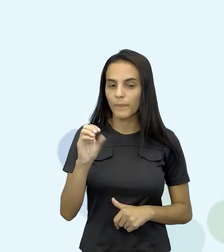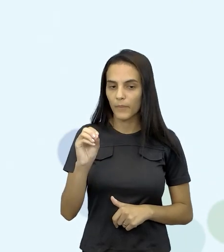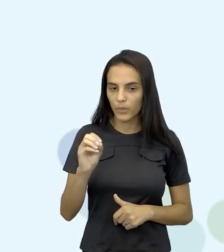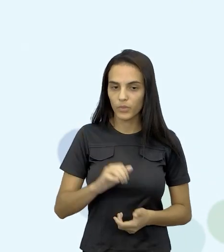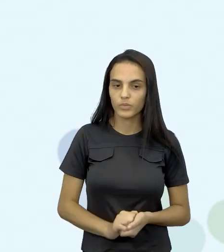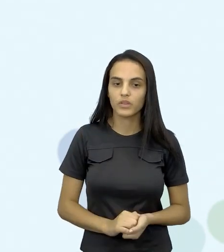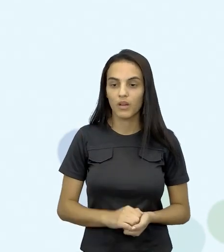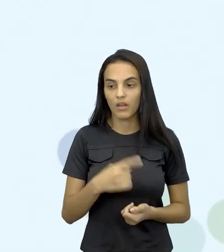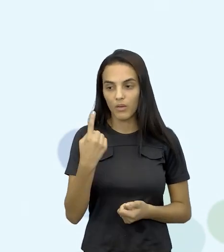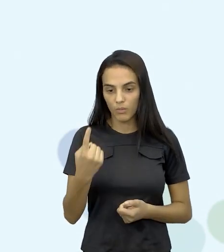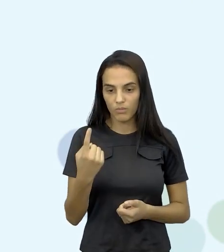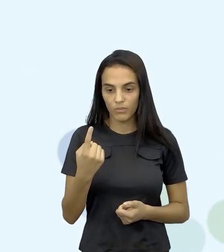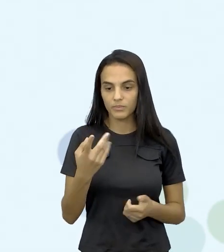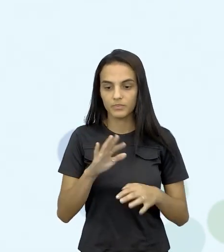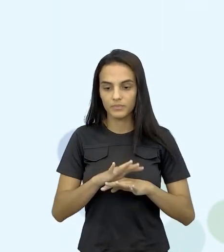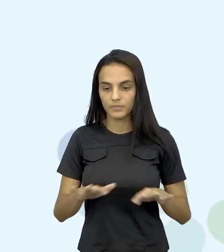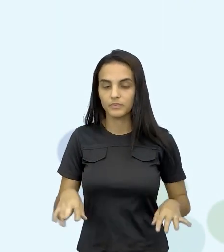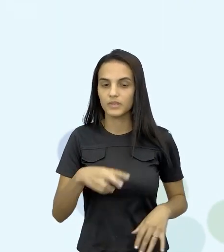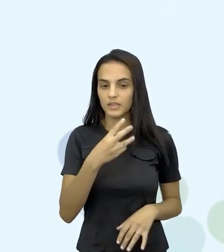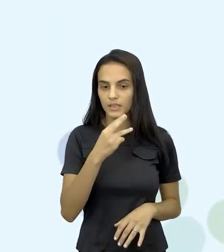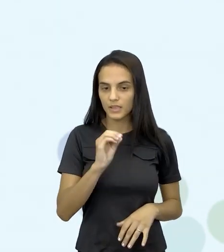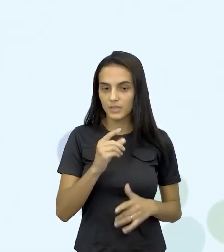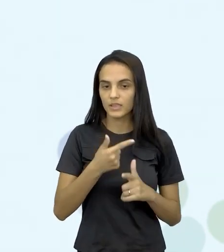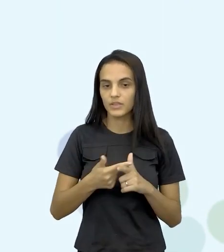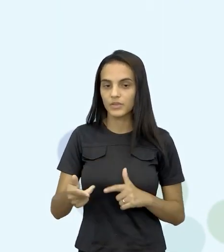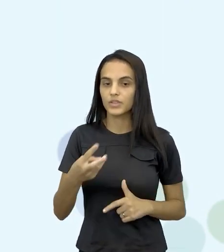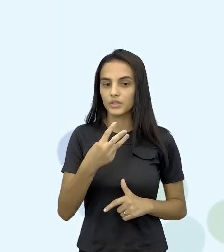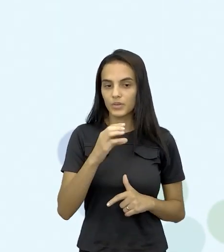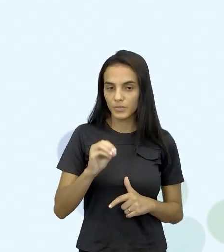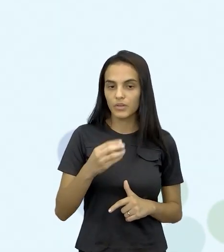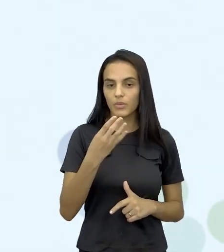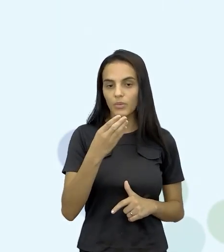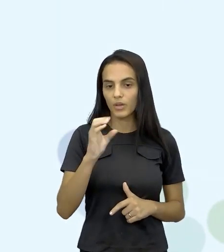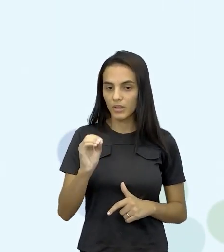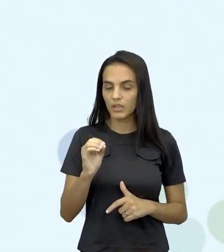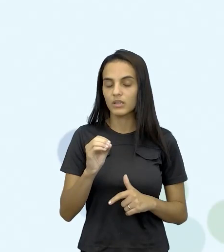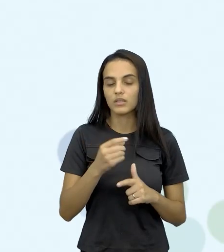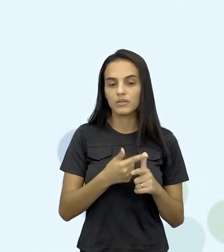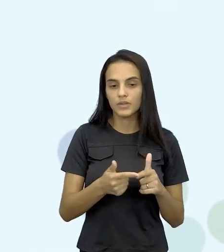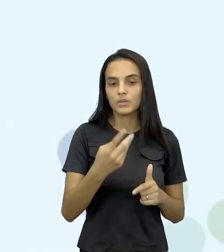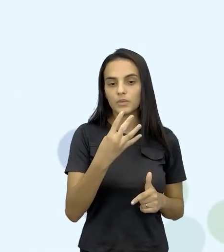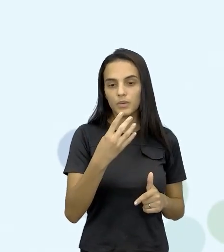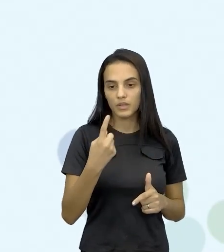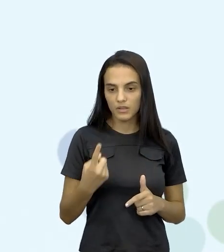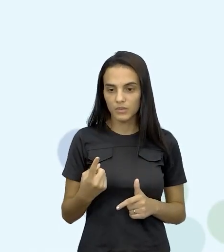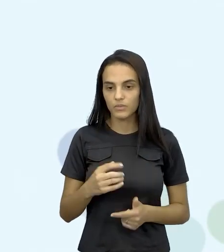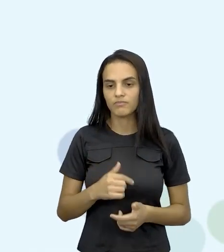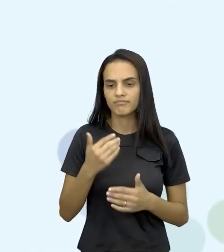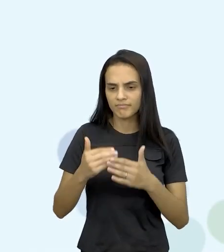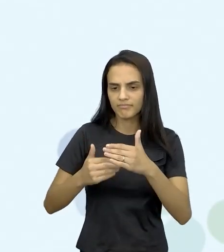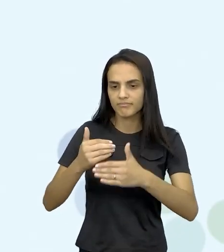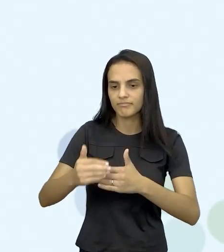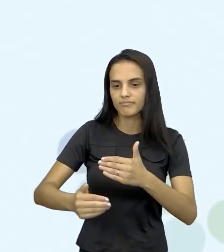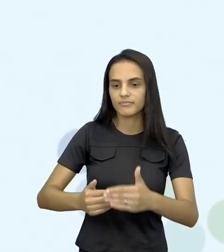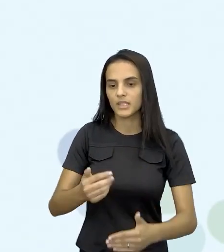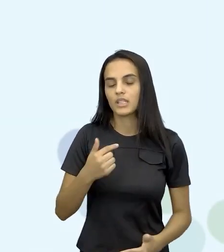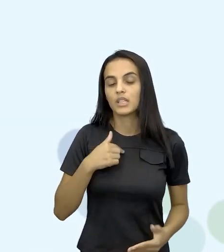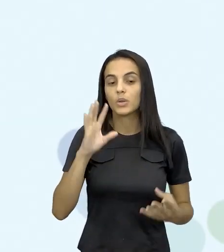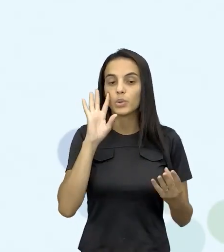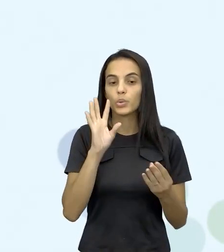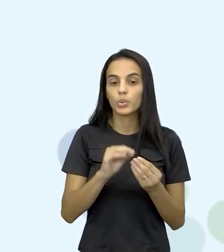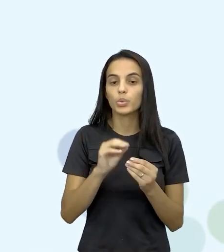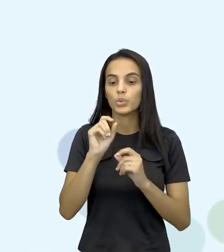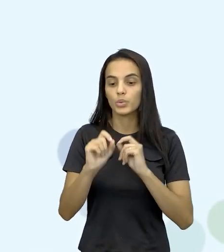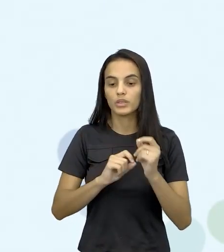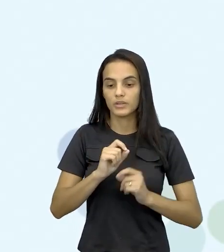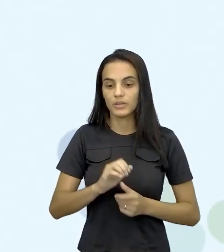casa decimal só, tá, pessoal? 30 dividido por 30, 40 por 41 e assim vai. Então, o que eu vou